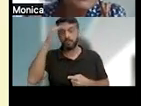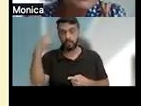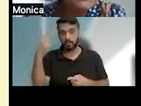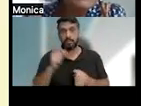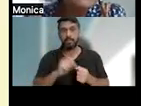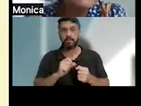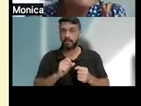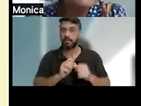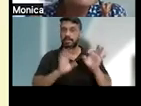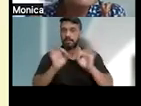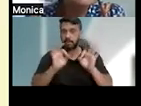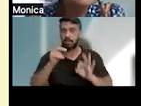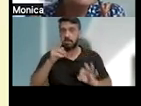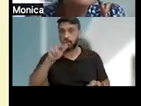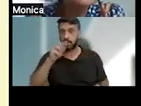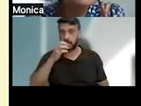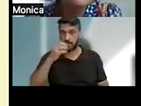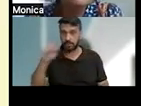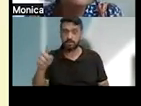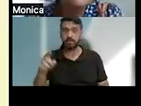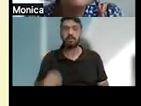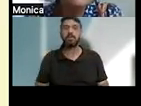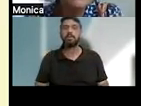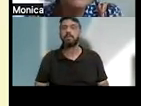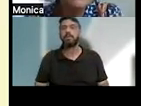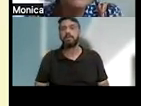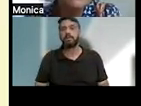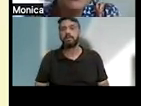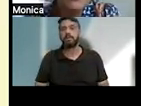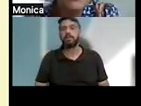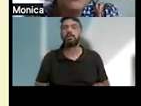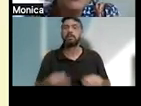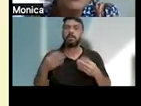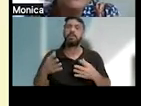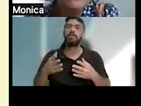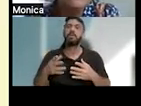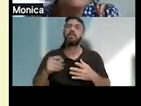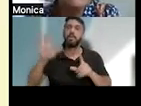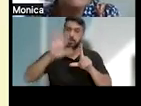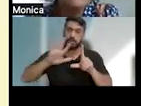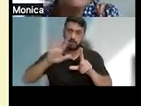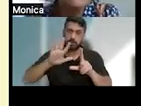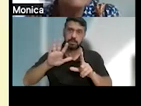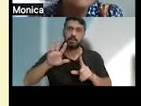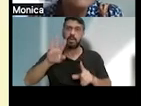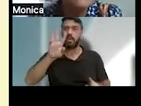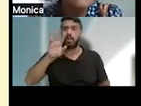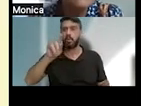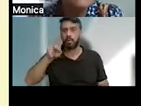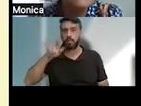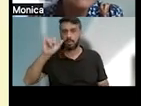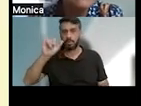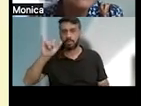de programação, porque a gente tem que fazer, os alunos têm que entregar uma página wiki e tem que fazer uma página